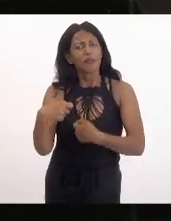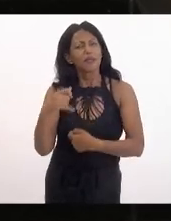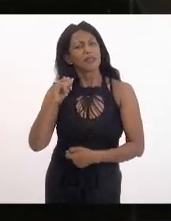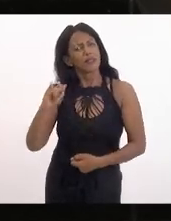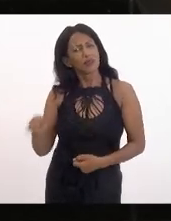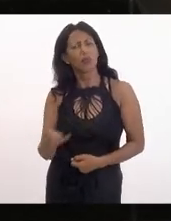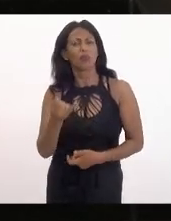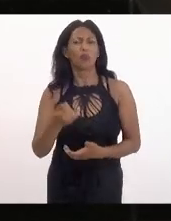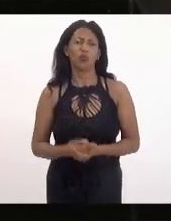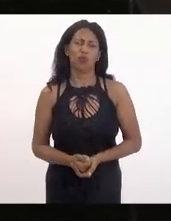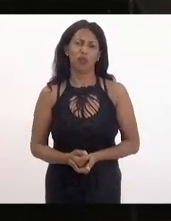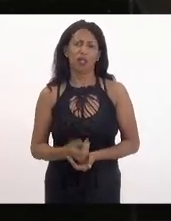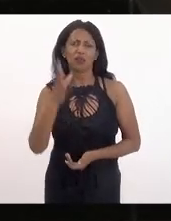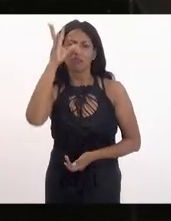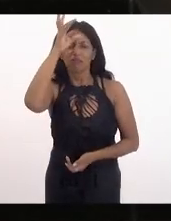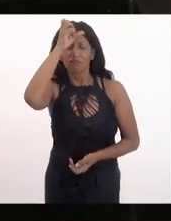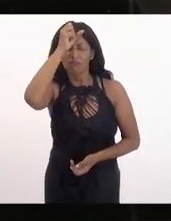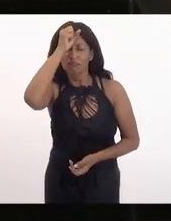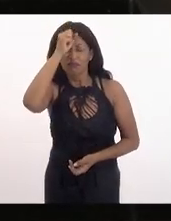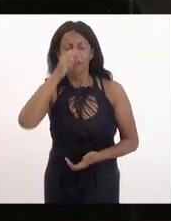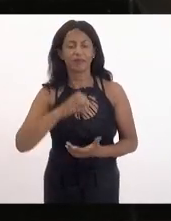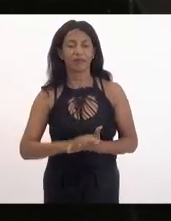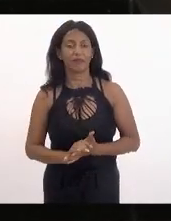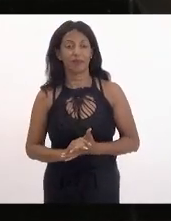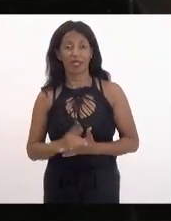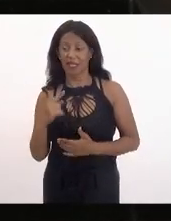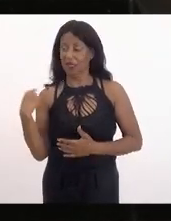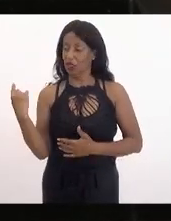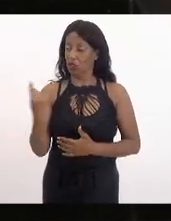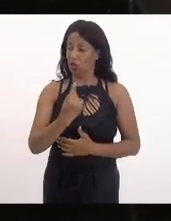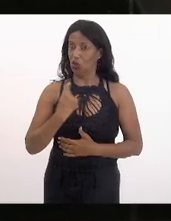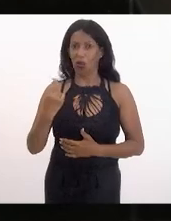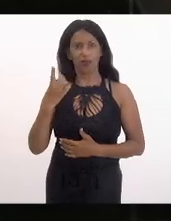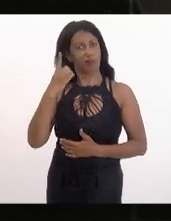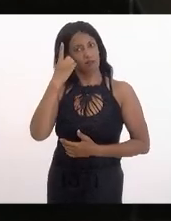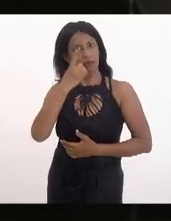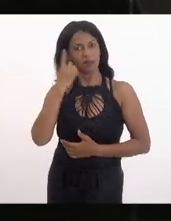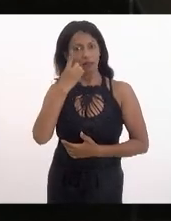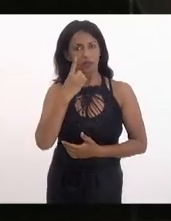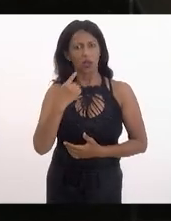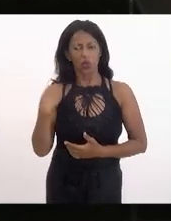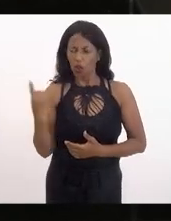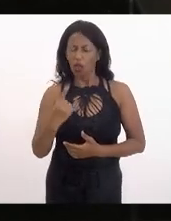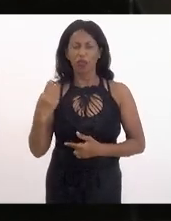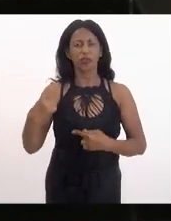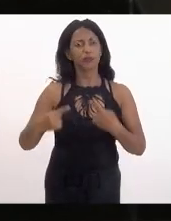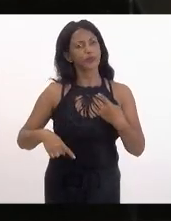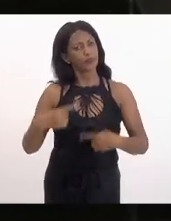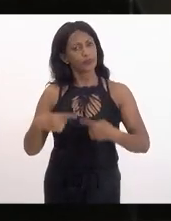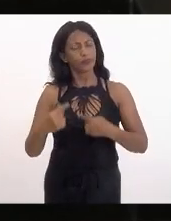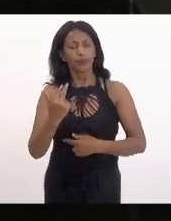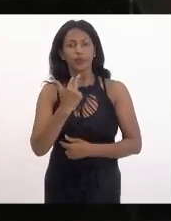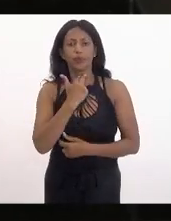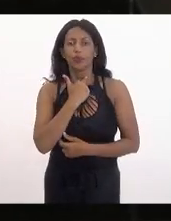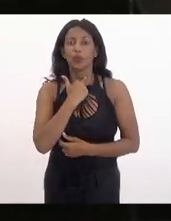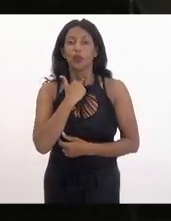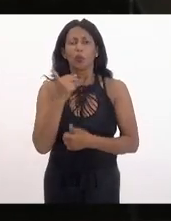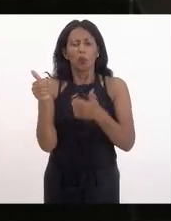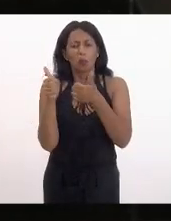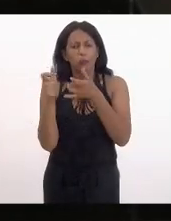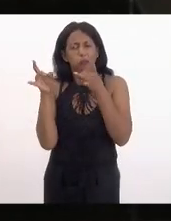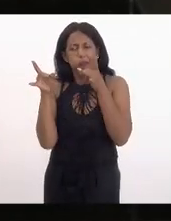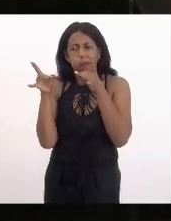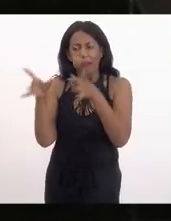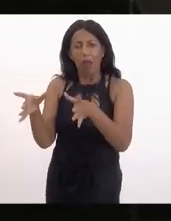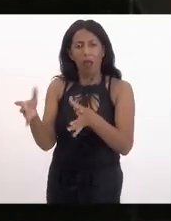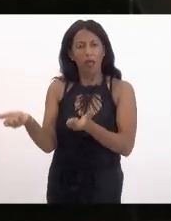oportunidades de aprendizado e nós deputados e nós políticos não podemos abrir